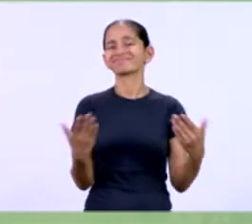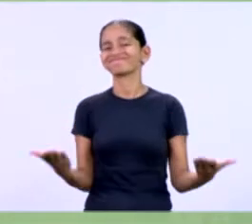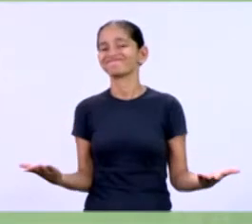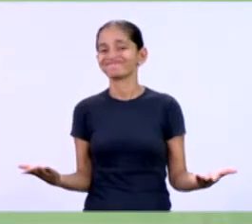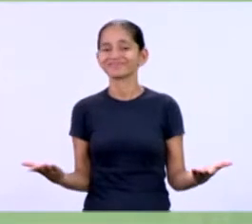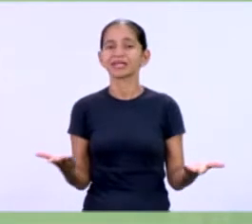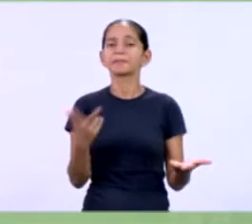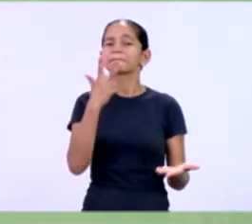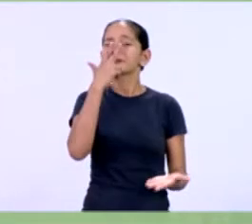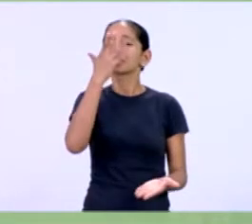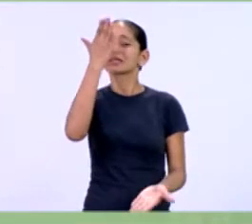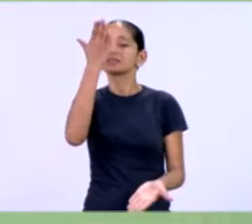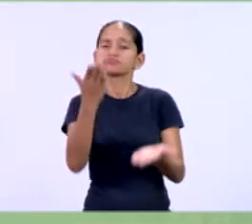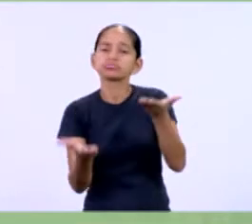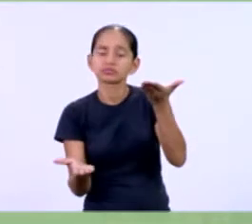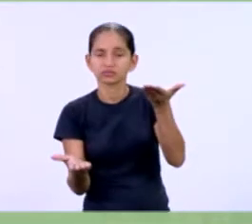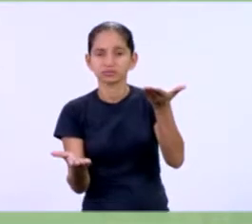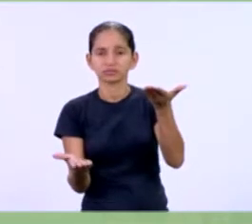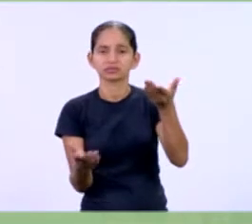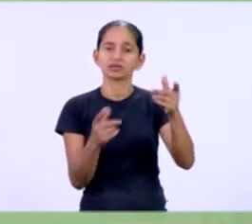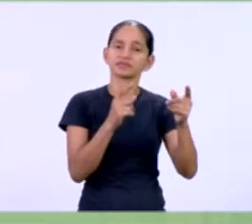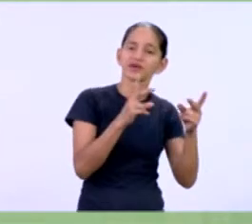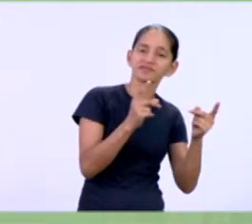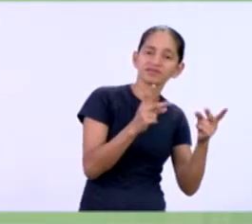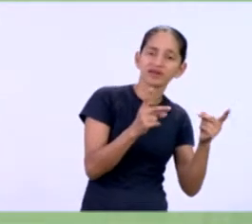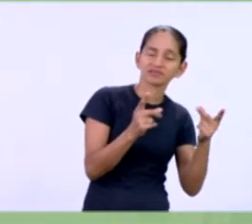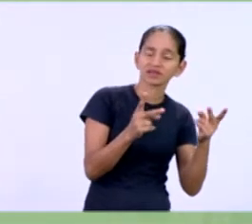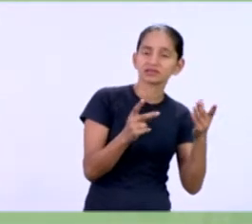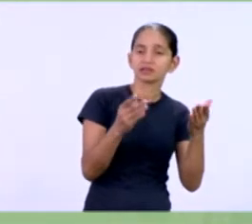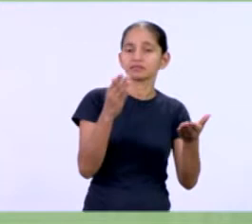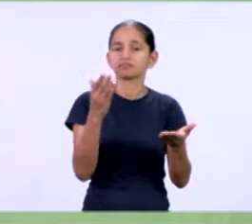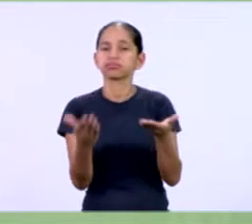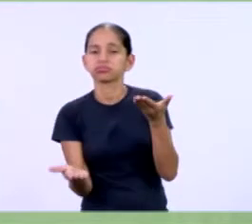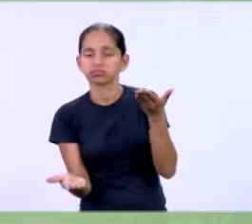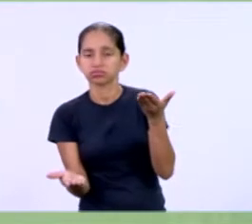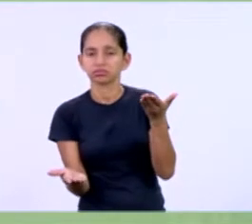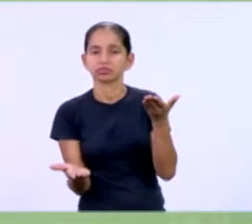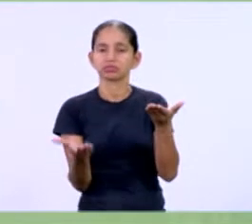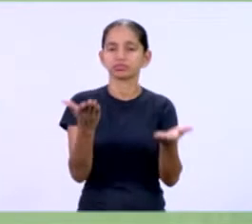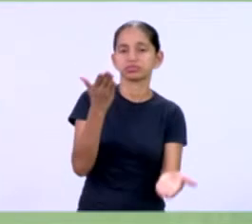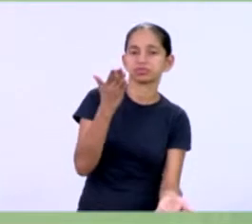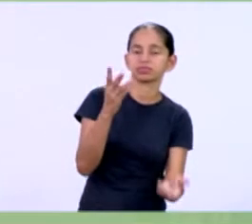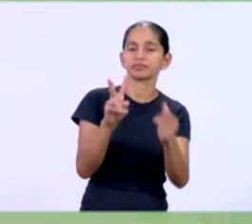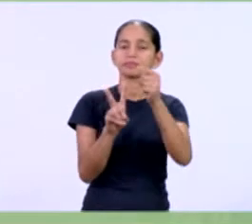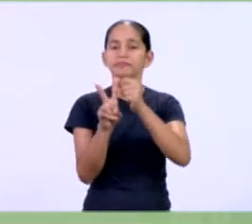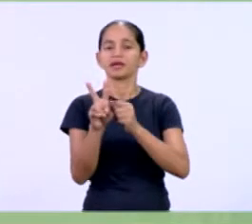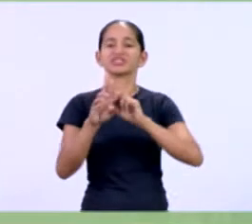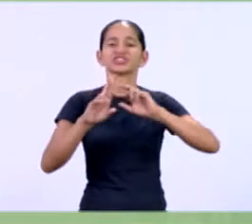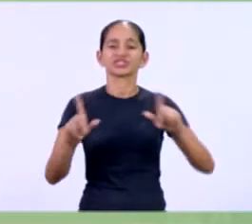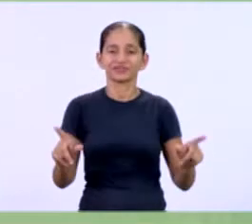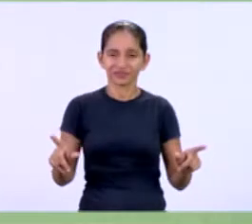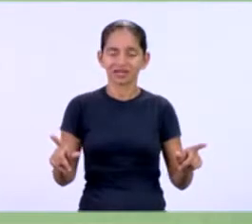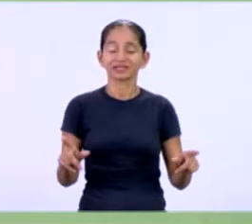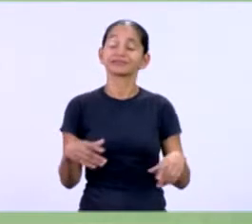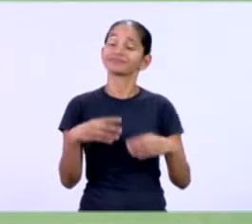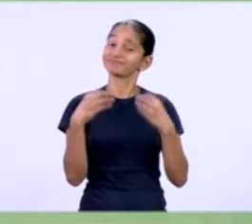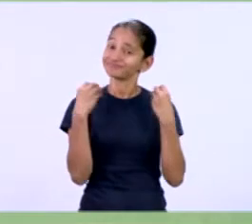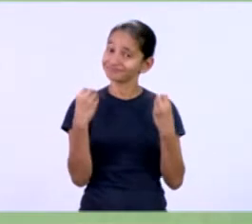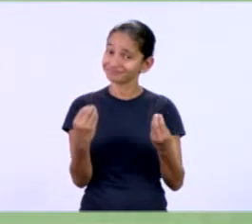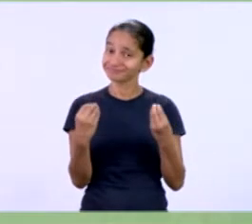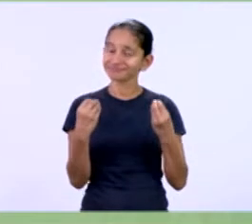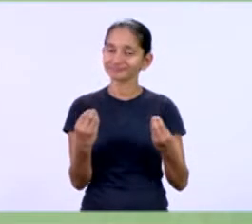um desequilíbrio, né, entre a real necessidade de estoque e um estoque